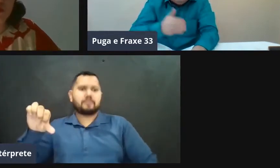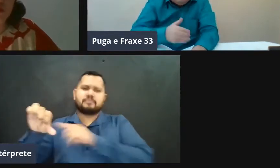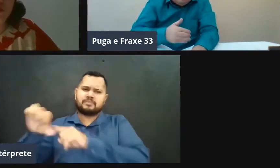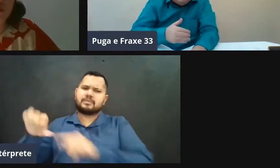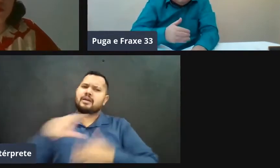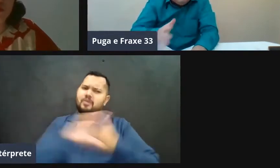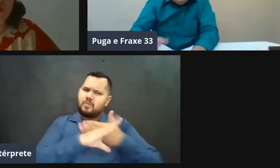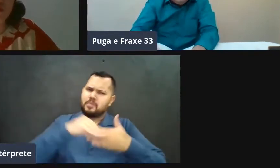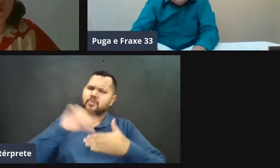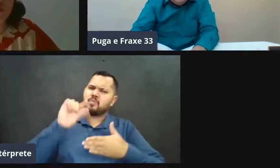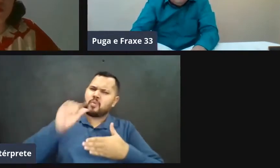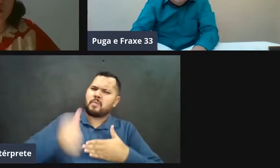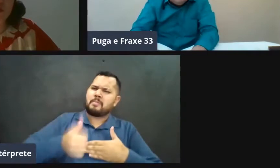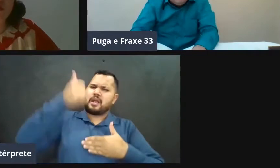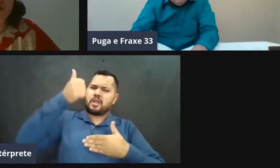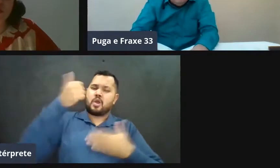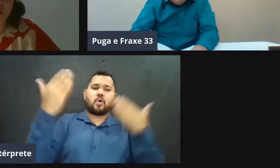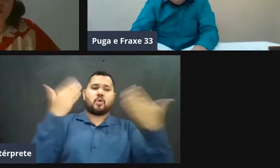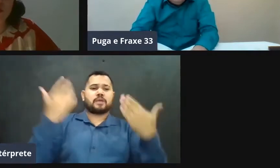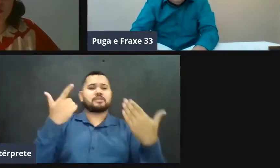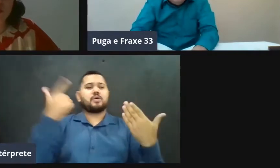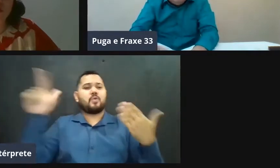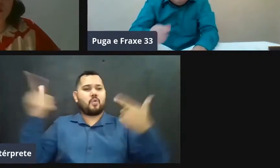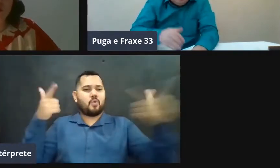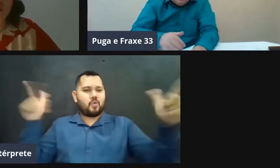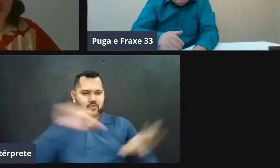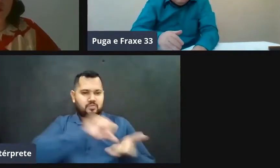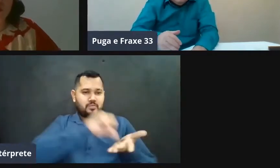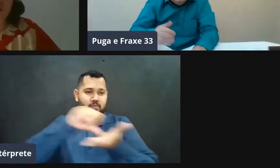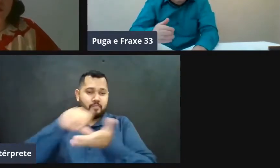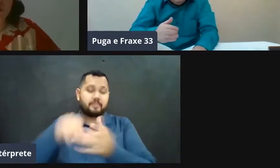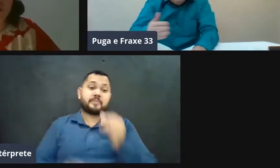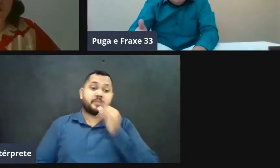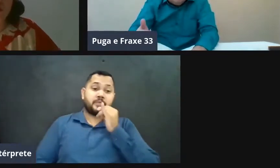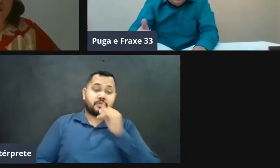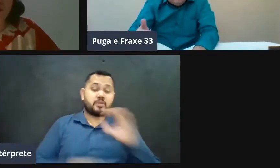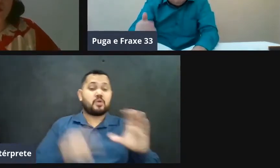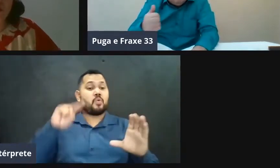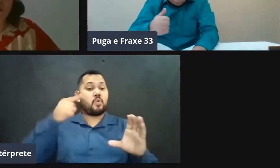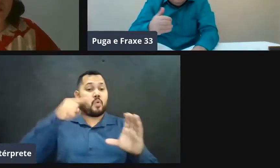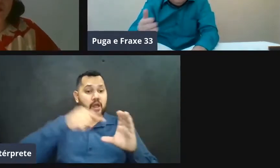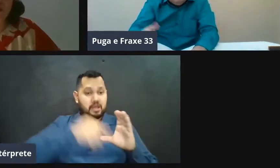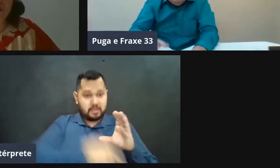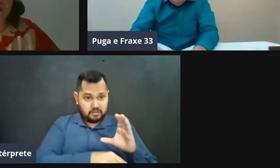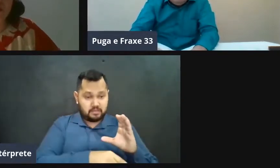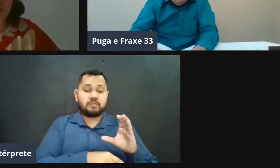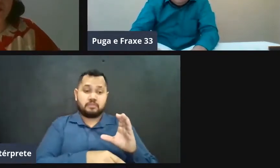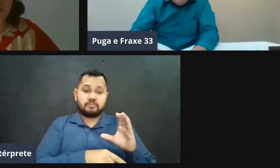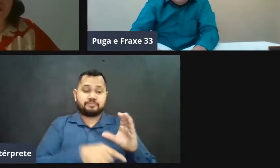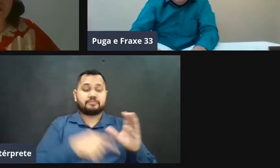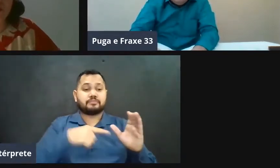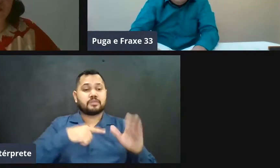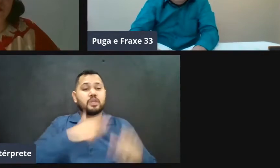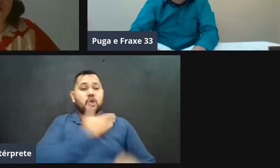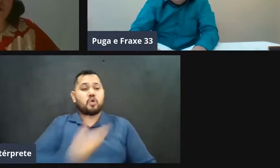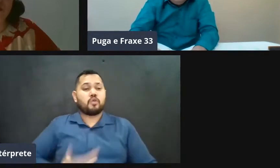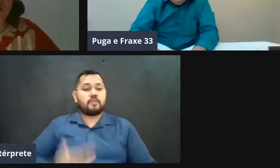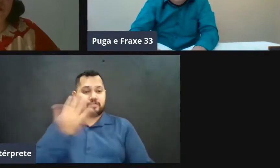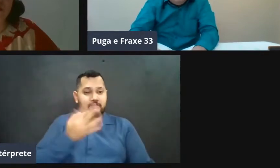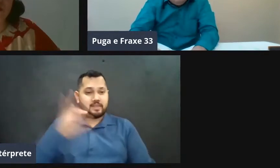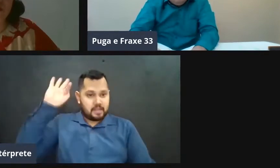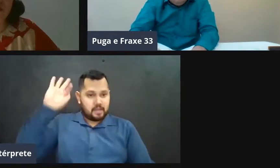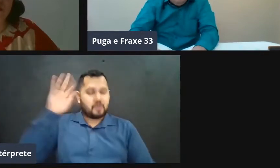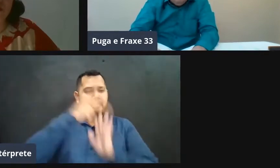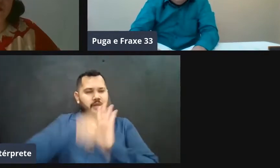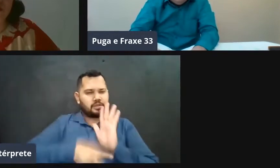em relação a outras unidades acadêmicas. Mas, por exemplo, em Coari, tem um projeto do governo federal, em